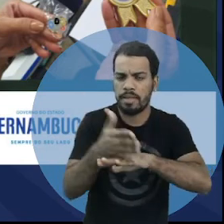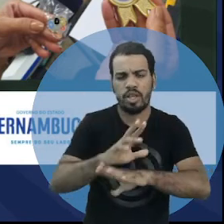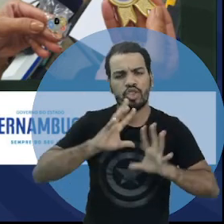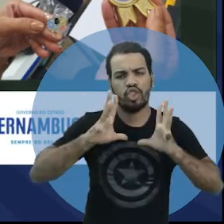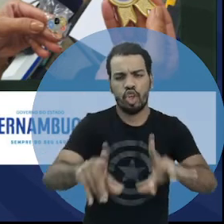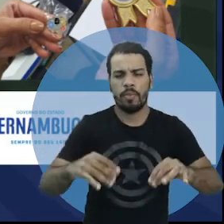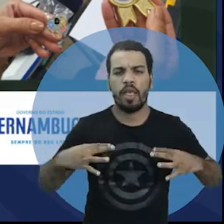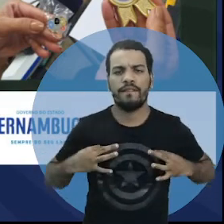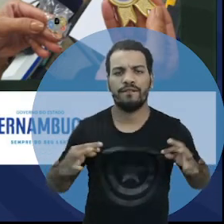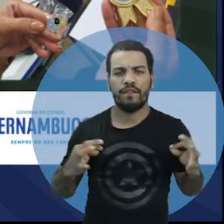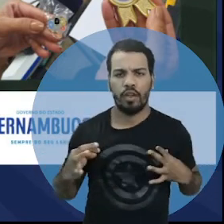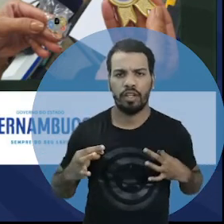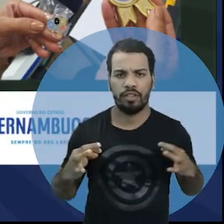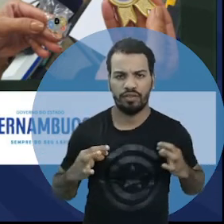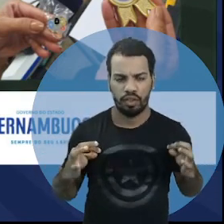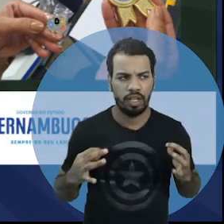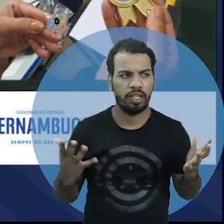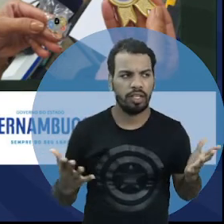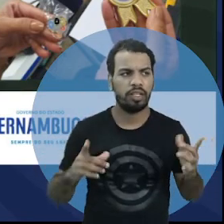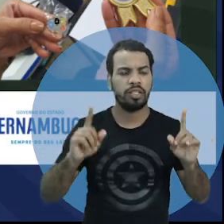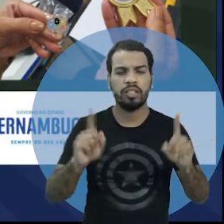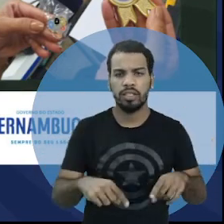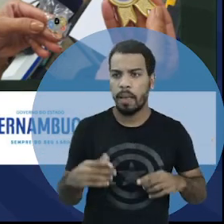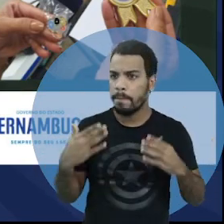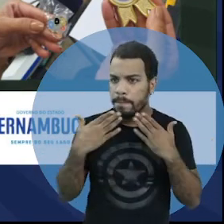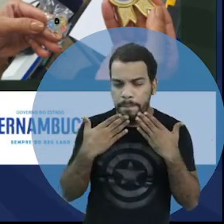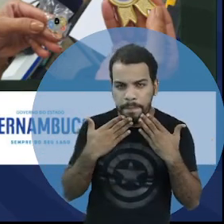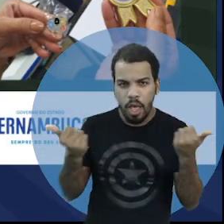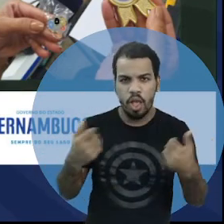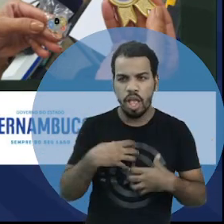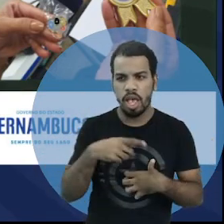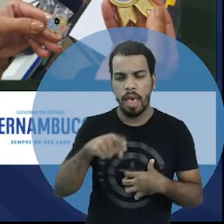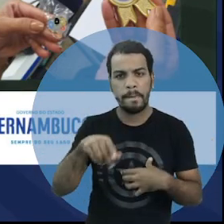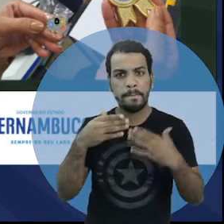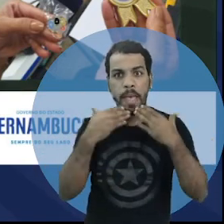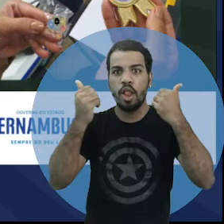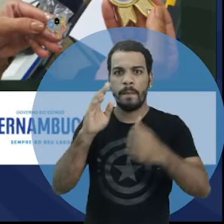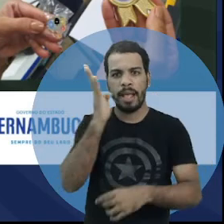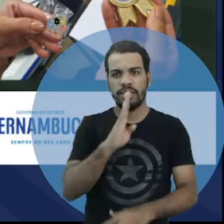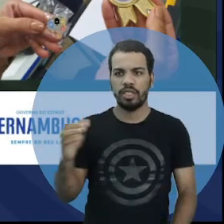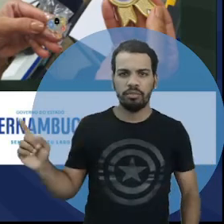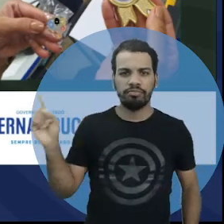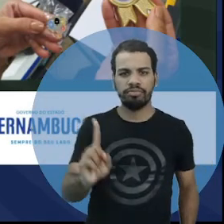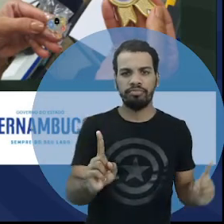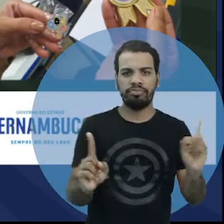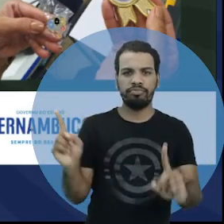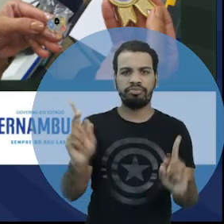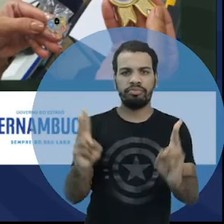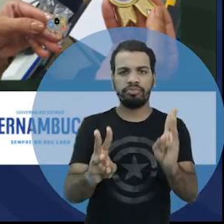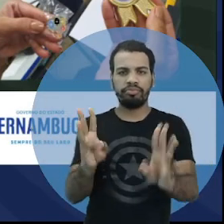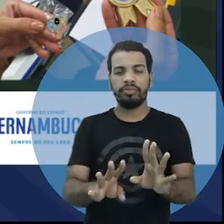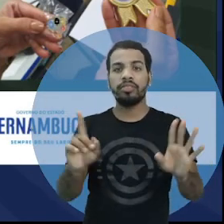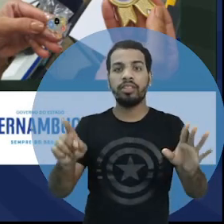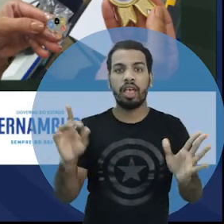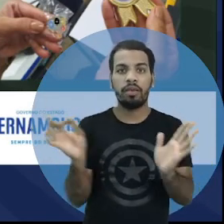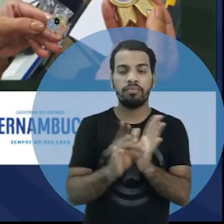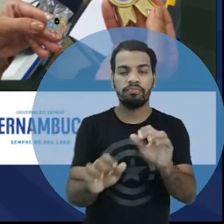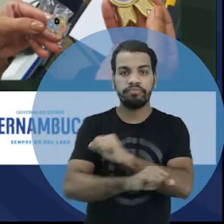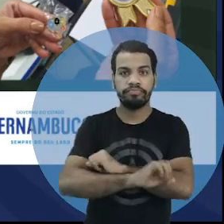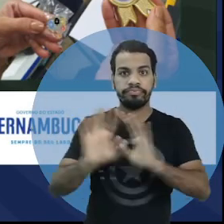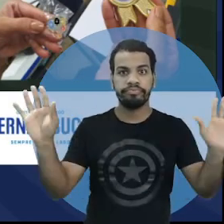pessoas de universidades consideradas como melhores do Brasil. E aí está aí a evidência